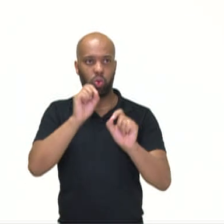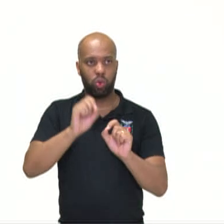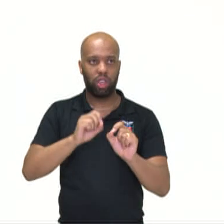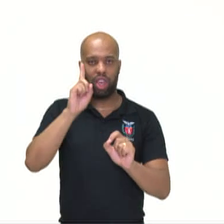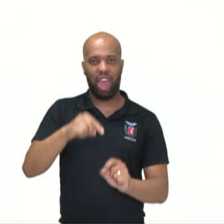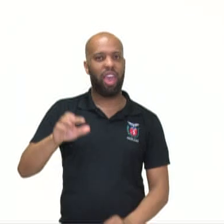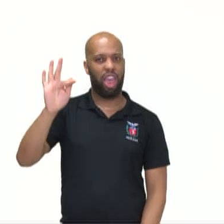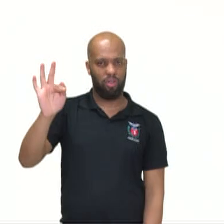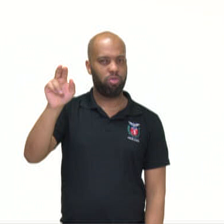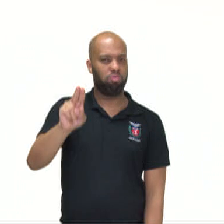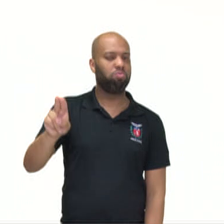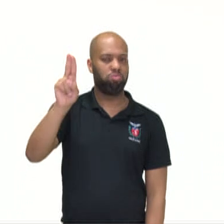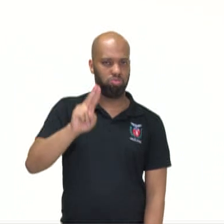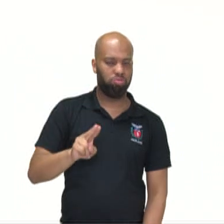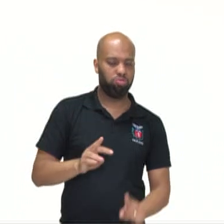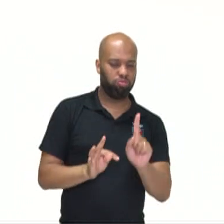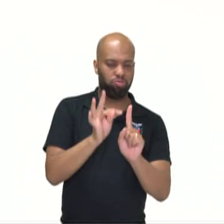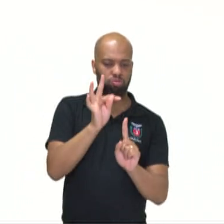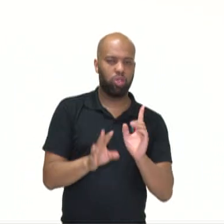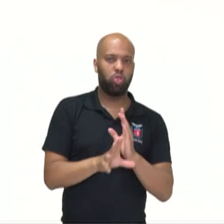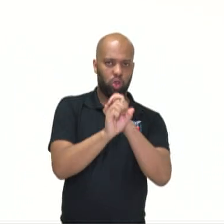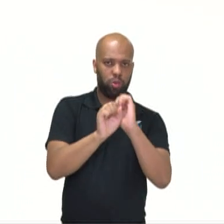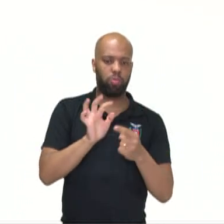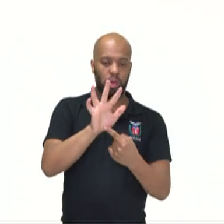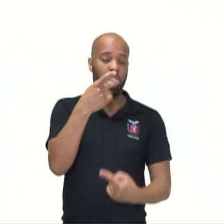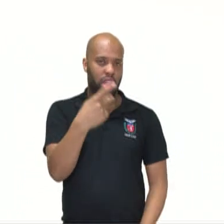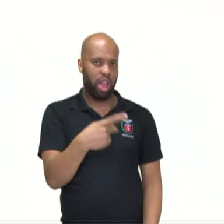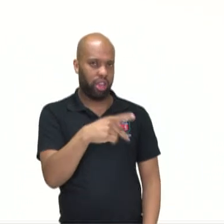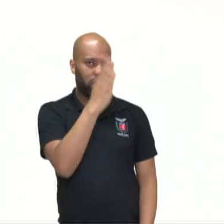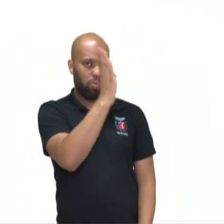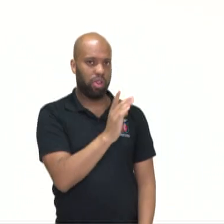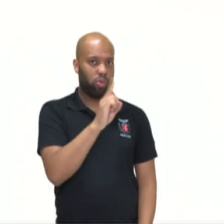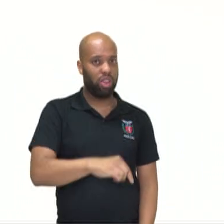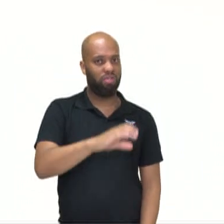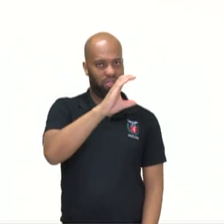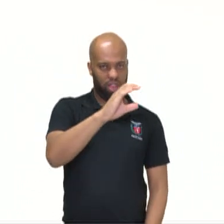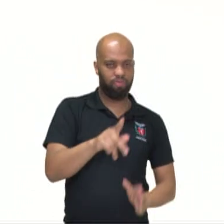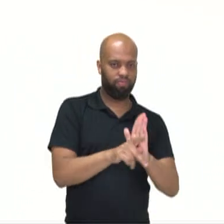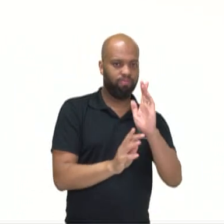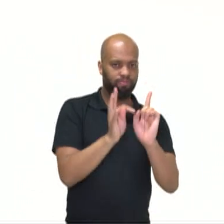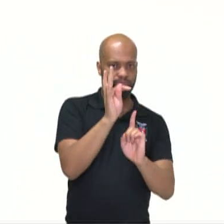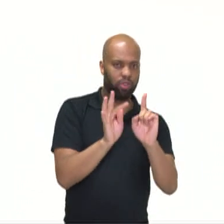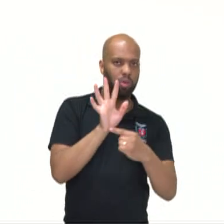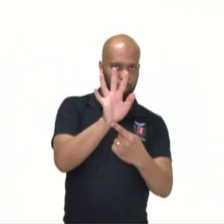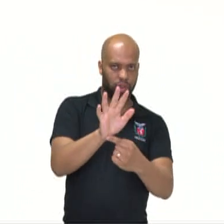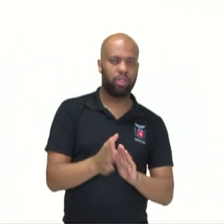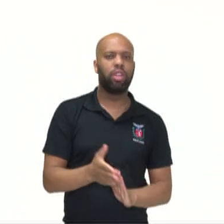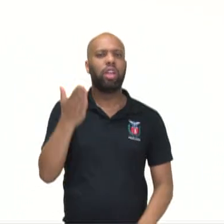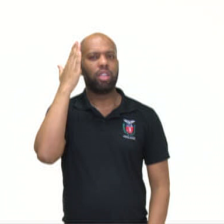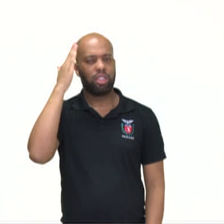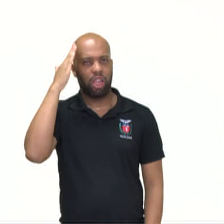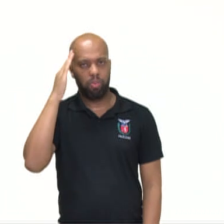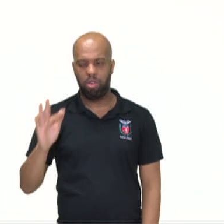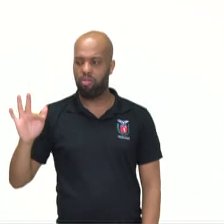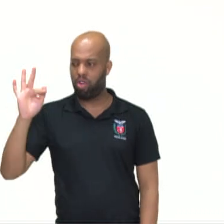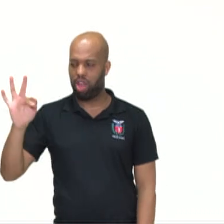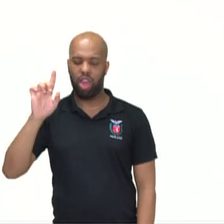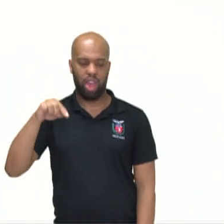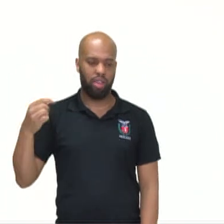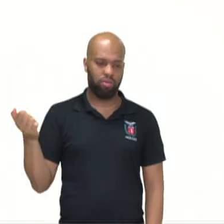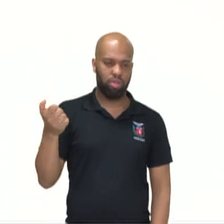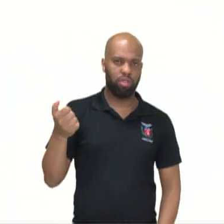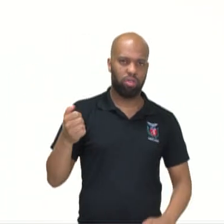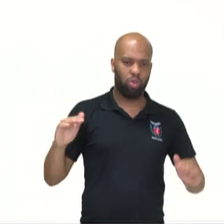chamada Fahrenheit. Aqui no Brasil a gente usa a escala Celsius para medir temperatura, né? Para saber quanto uma temperatura em Fahrenheit vale em graus